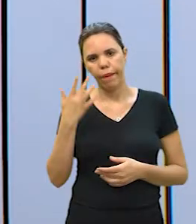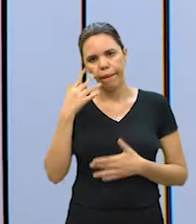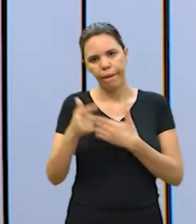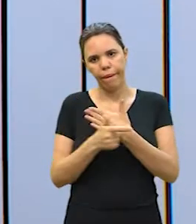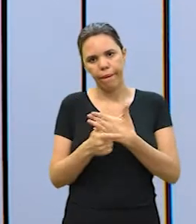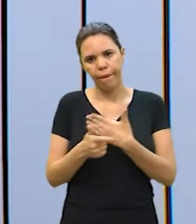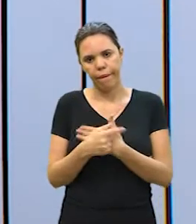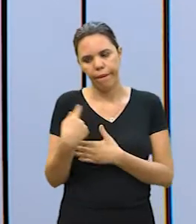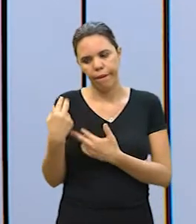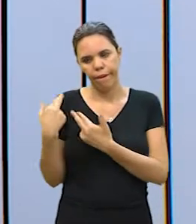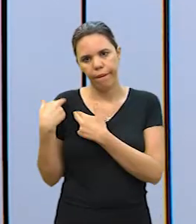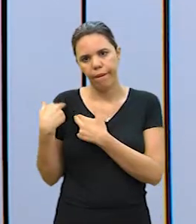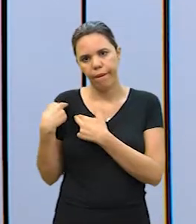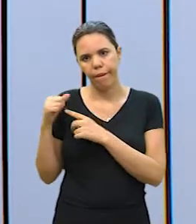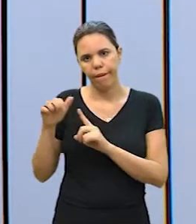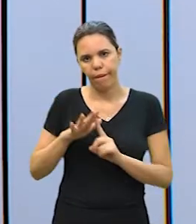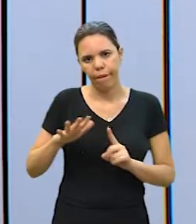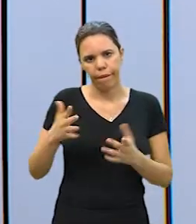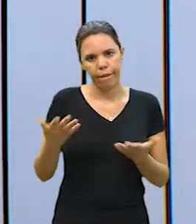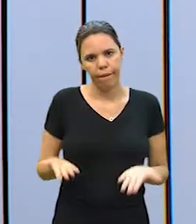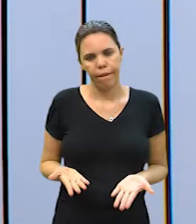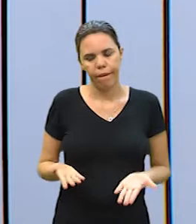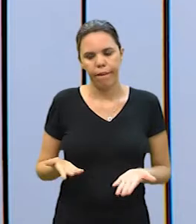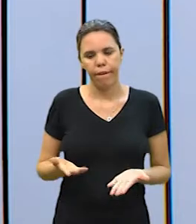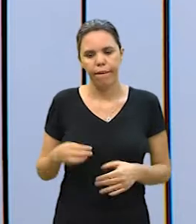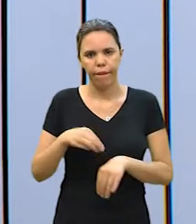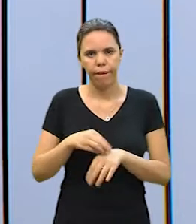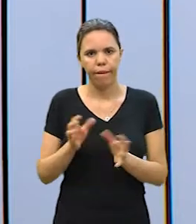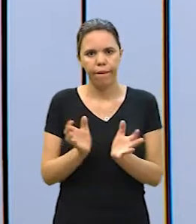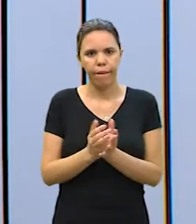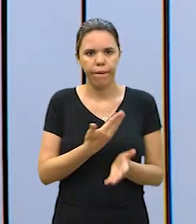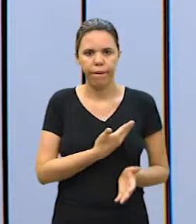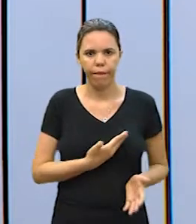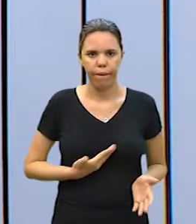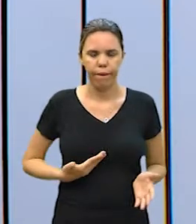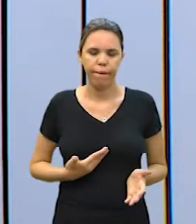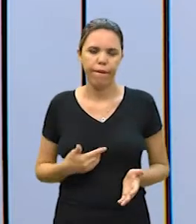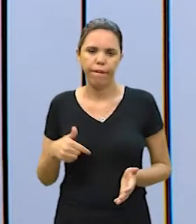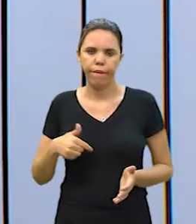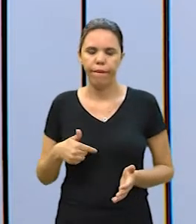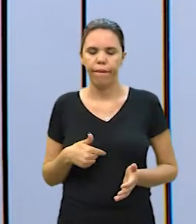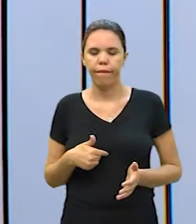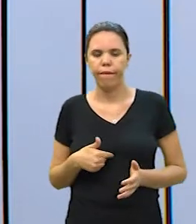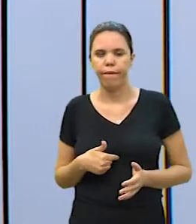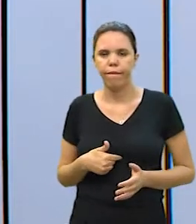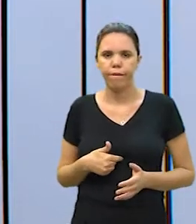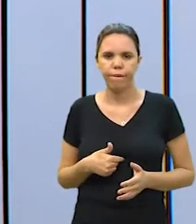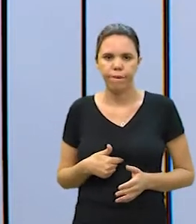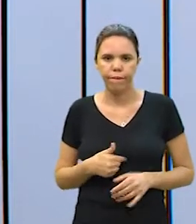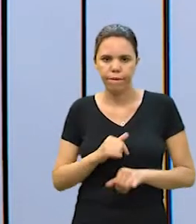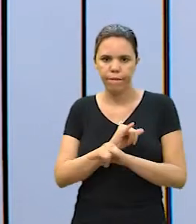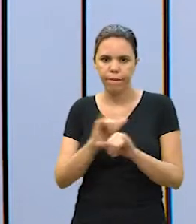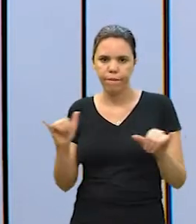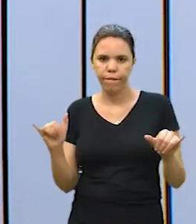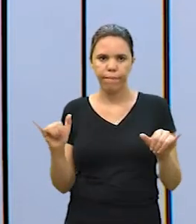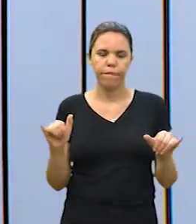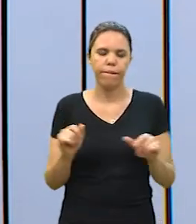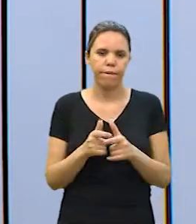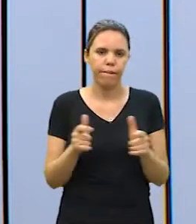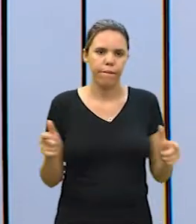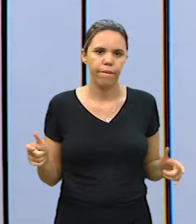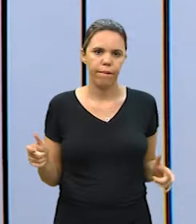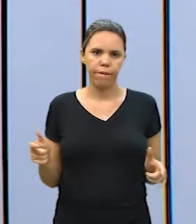um papel que cabe a nós como sociedade, ainda mais como membro do Poder Legislativo, fazer a divulgação e